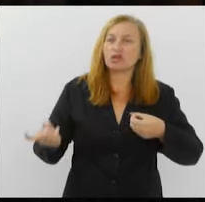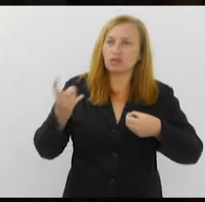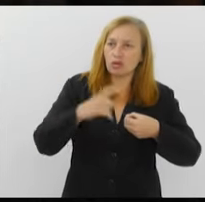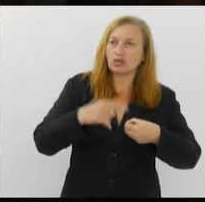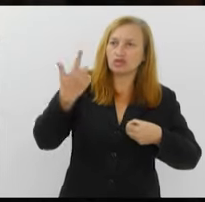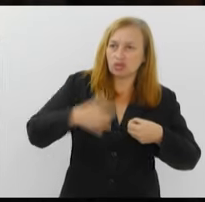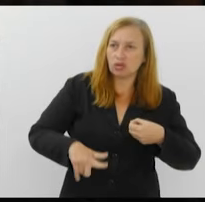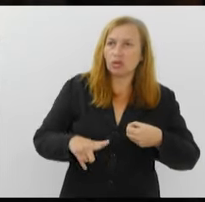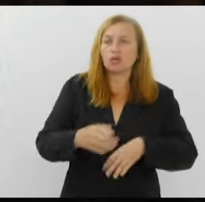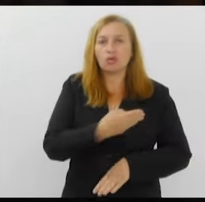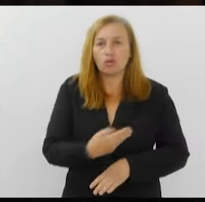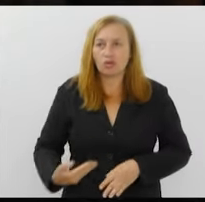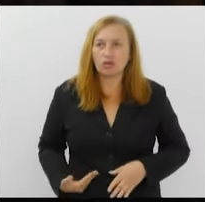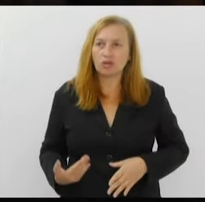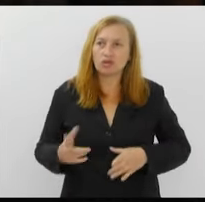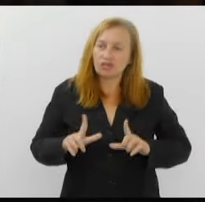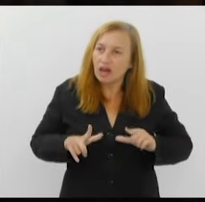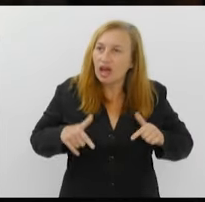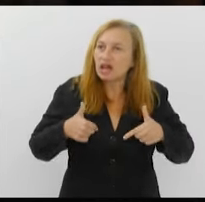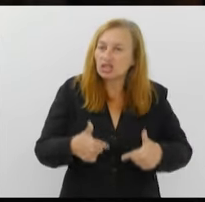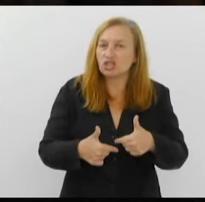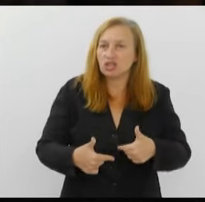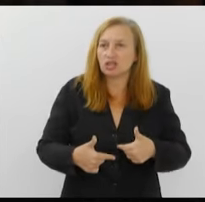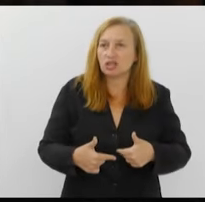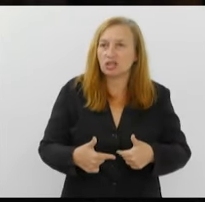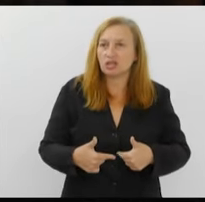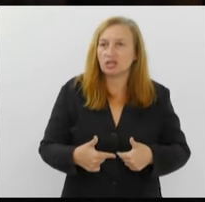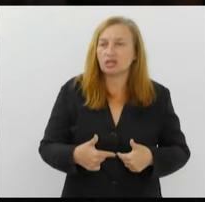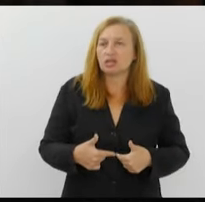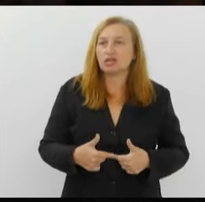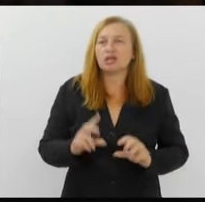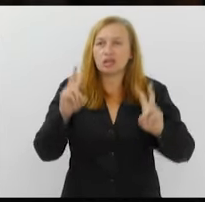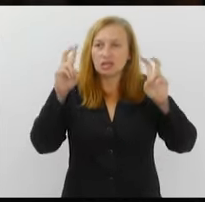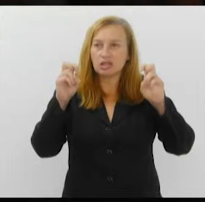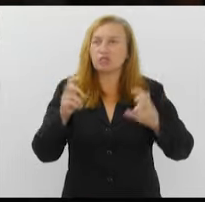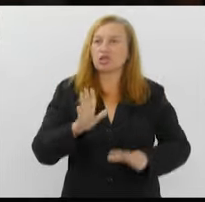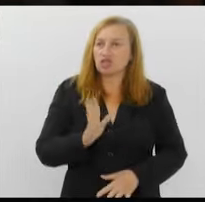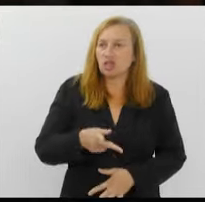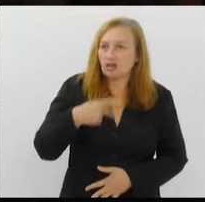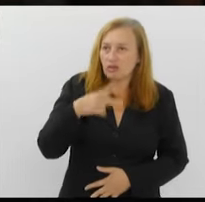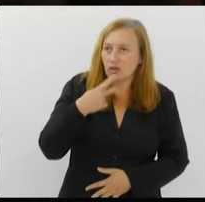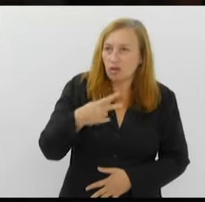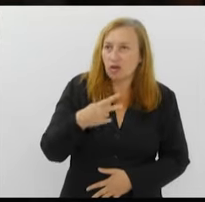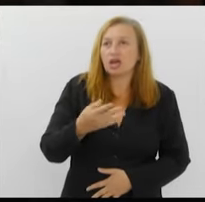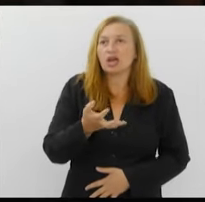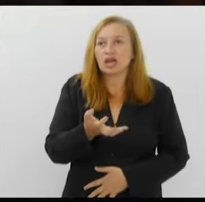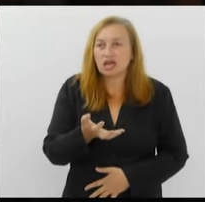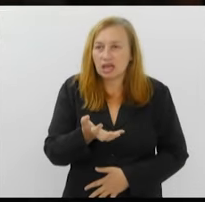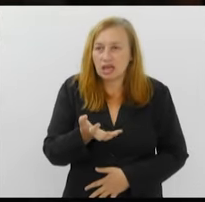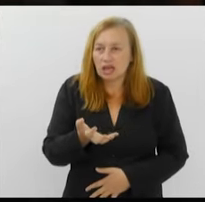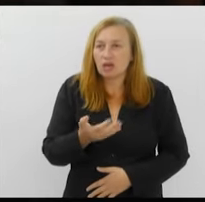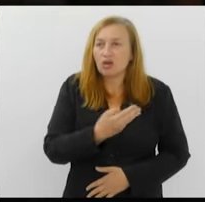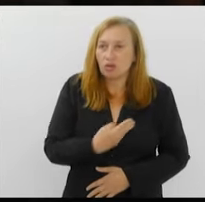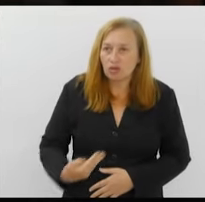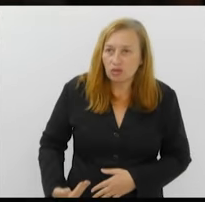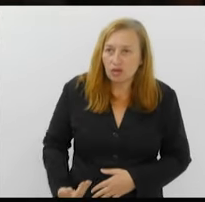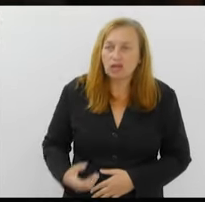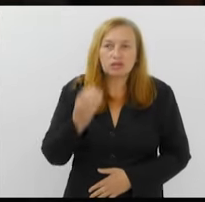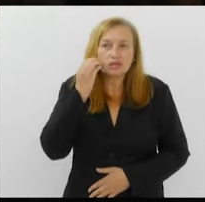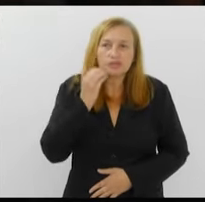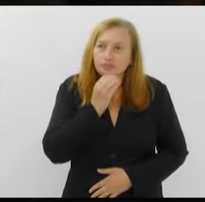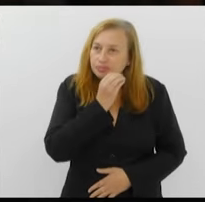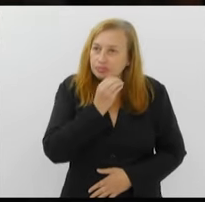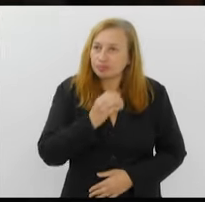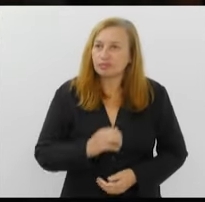governador vai assumir esse tema diretamente e já determinou. Ele quer, o governador Cláudio